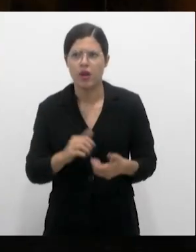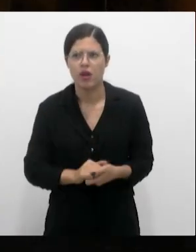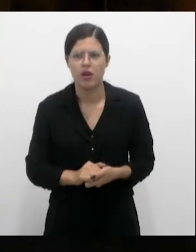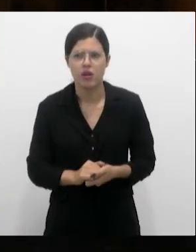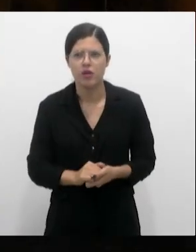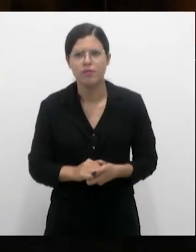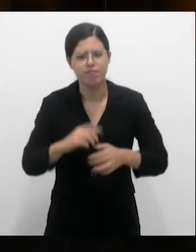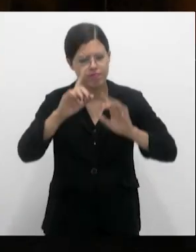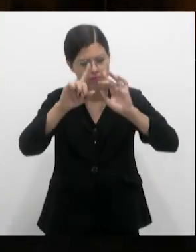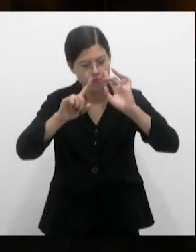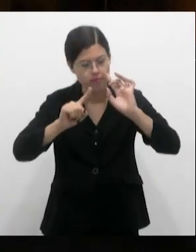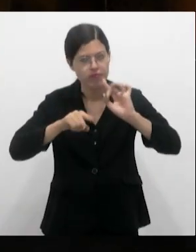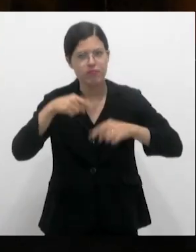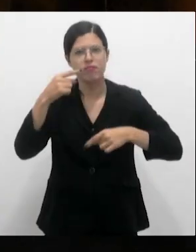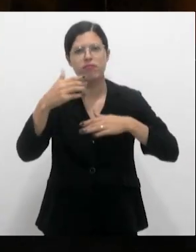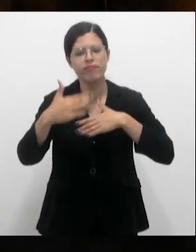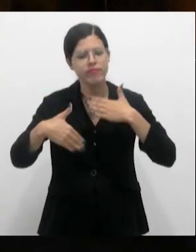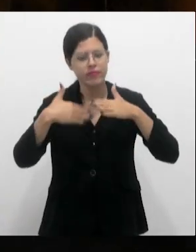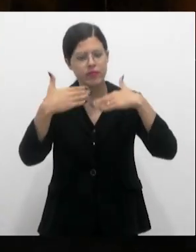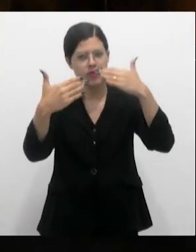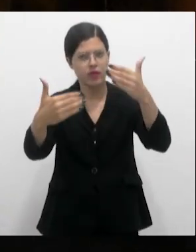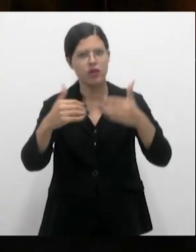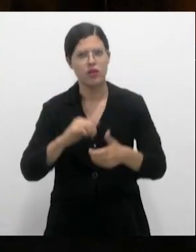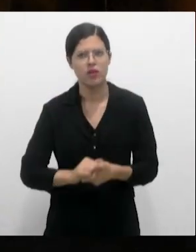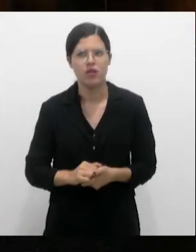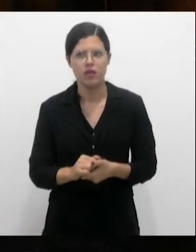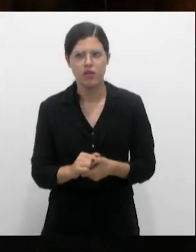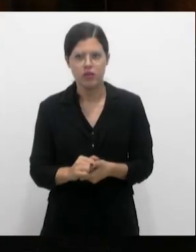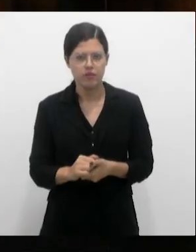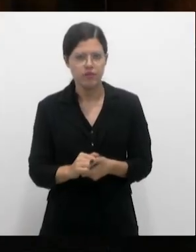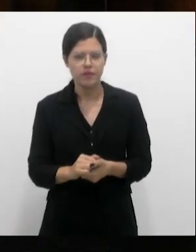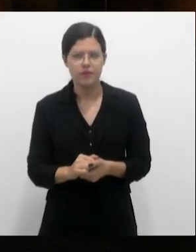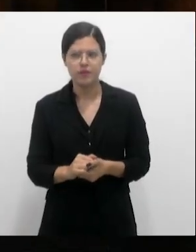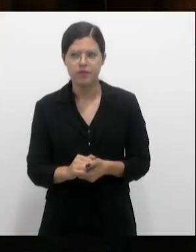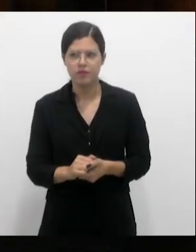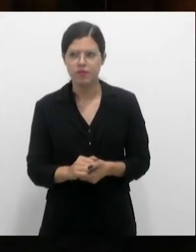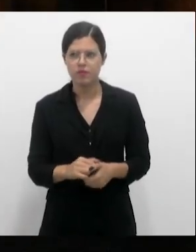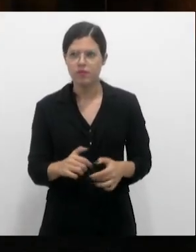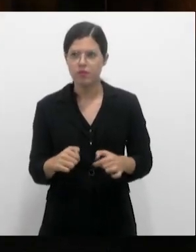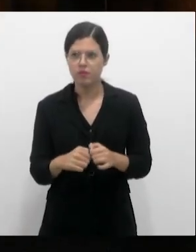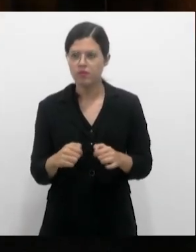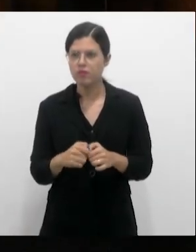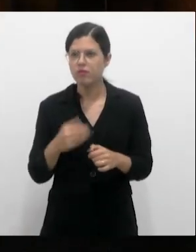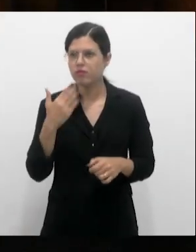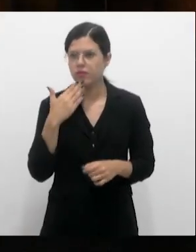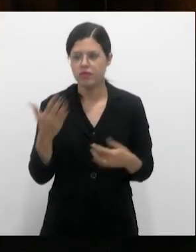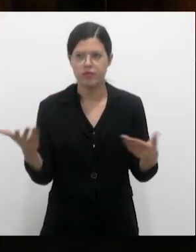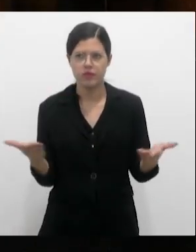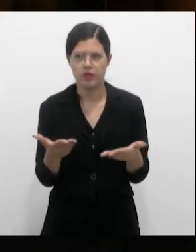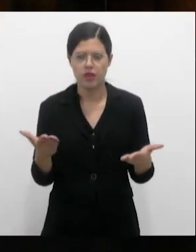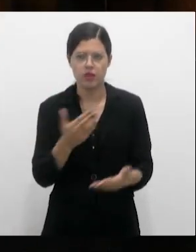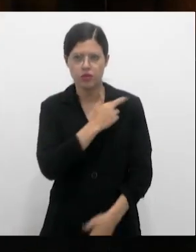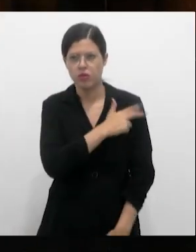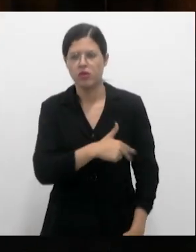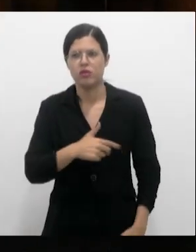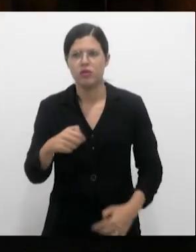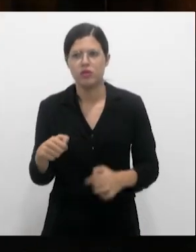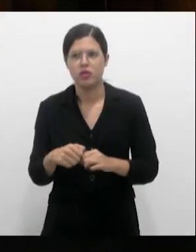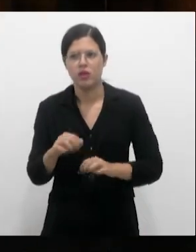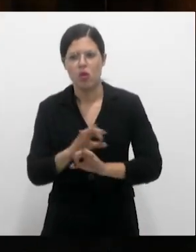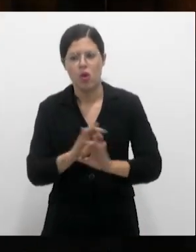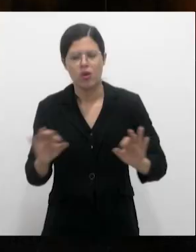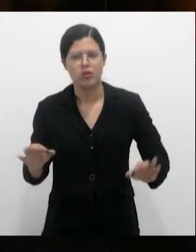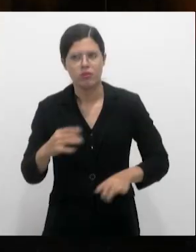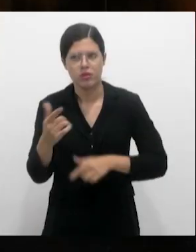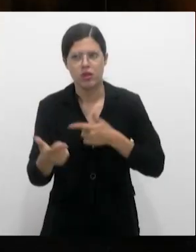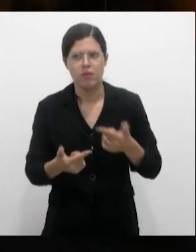É êxito. É galgar na sua promoção. E eu faço esse apelo hoje a esse coronel que vem fazendo um excelente